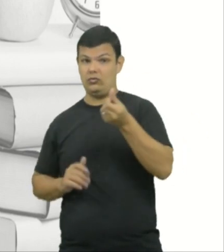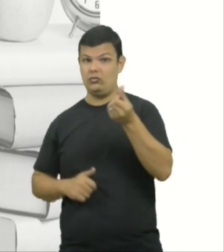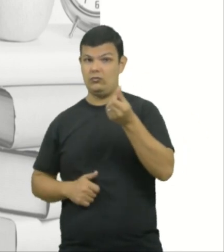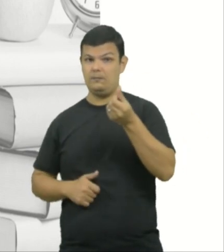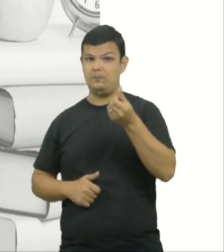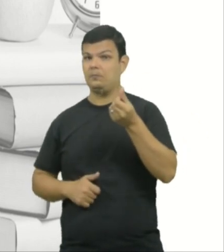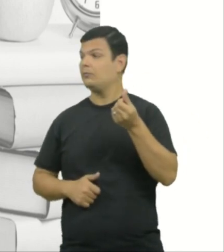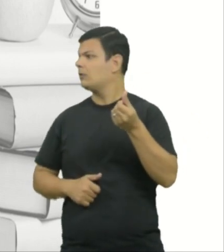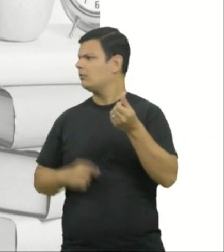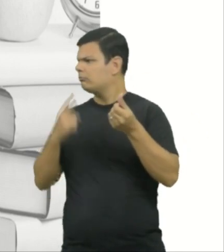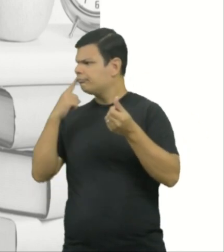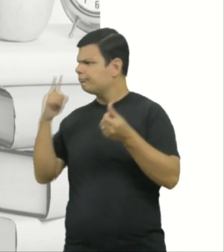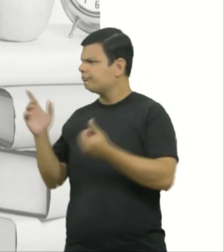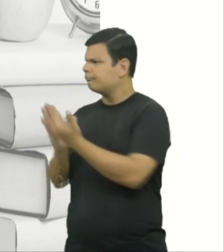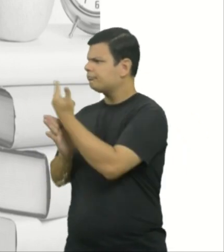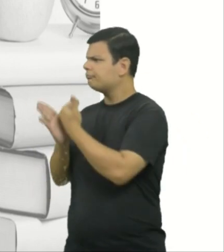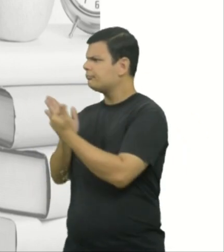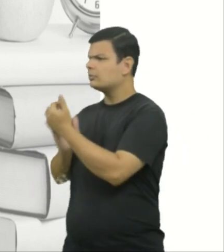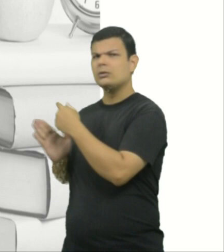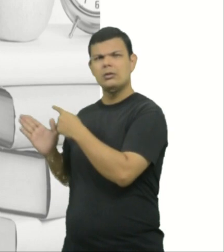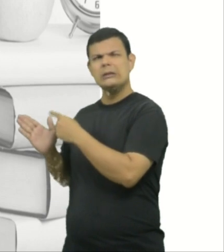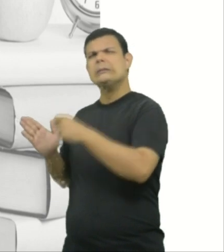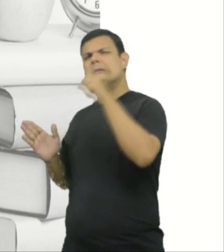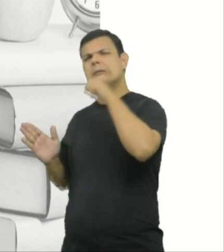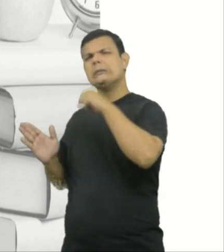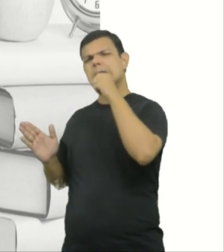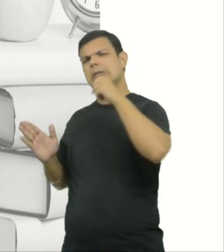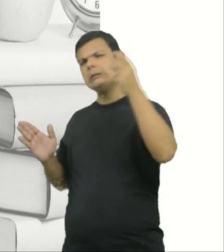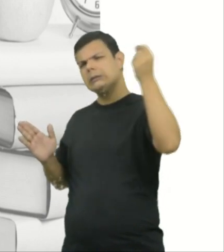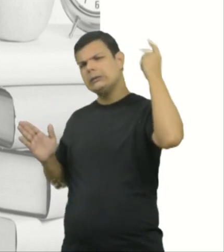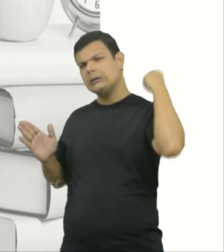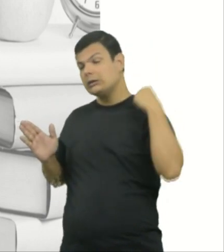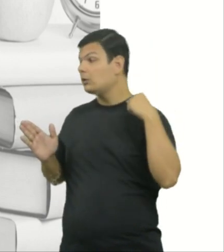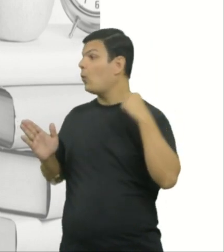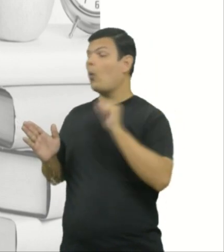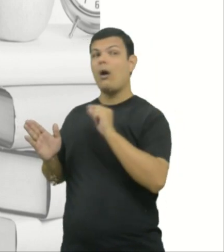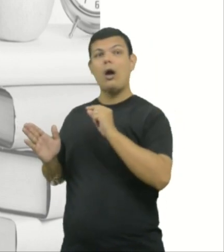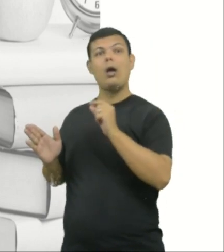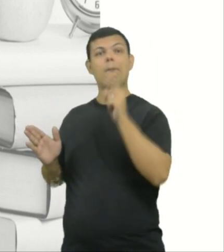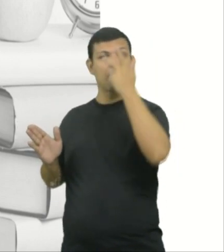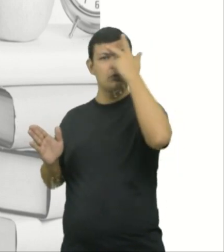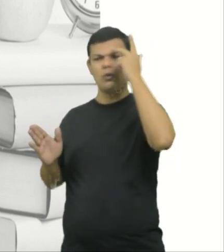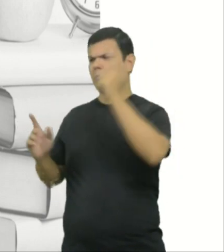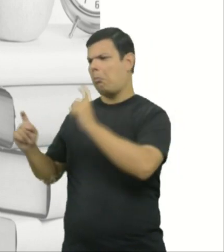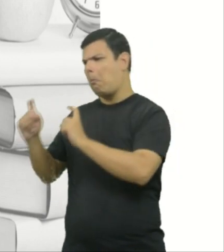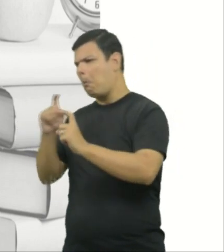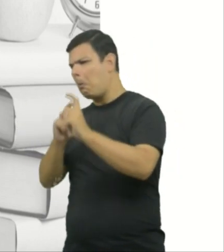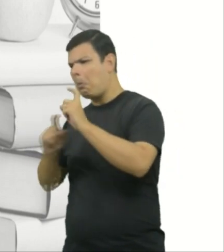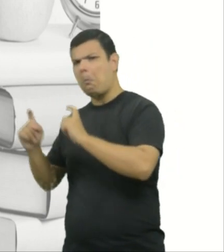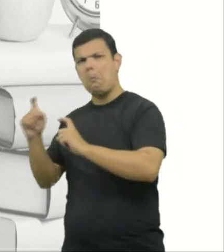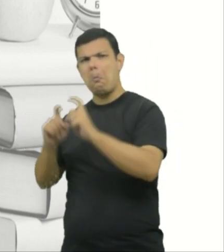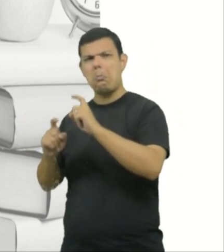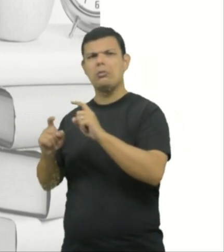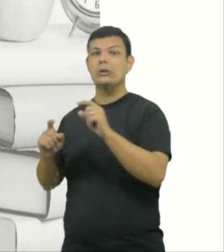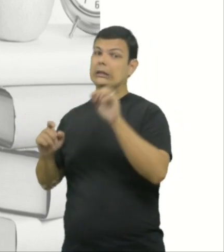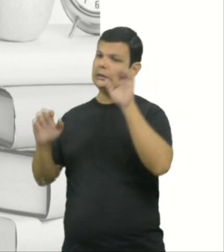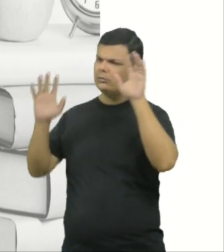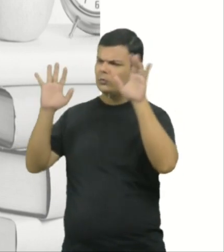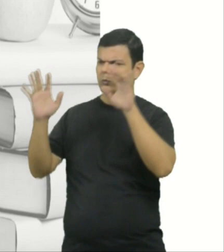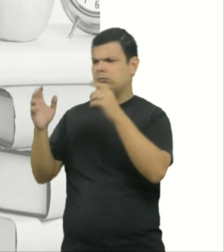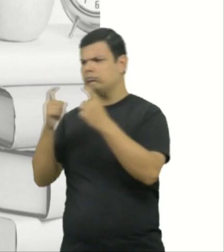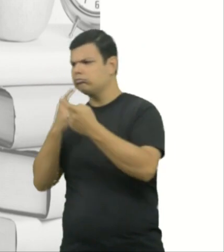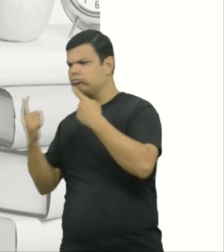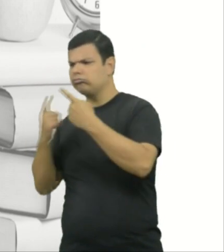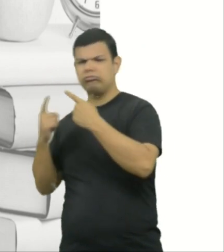você observar a imagem, né, uma imagem um pouco antiga, assim, da ideia de que as pessoas estão reunidas discutindo alguns conceitos. Então,